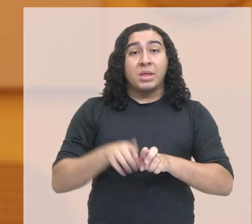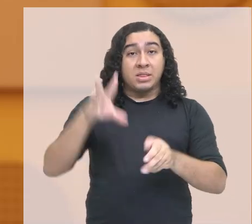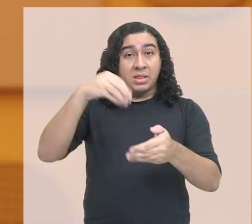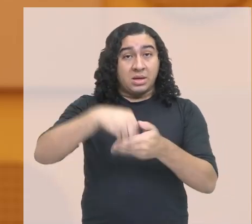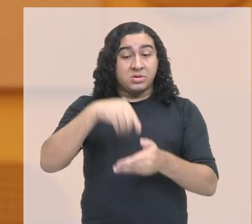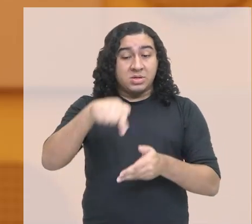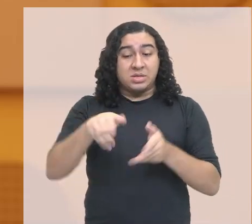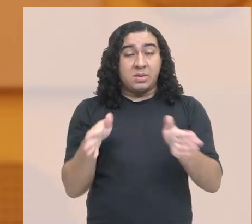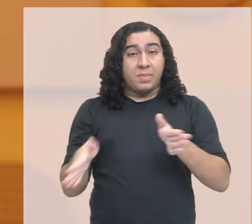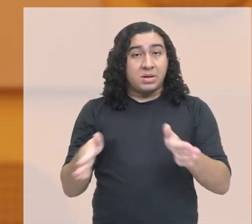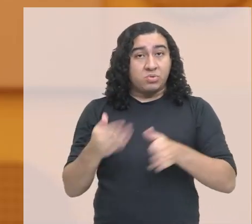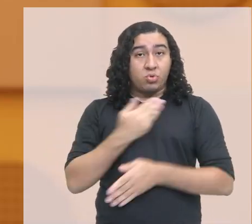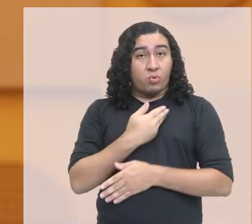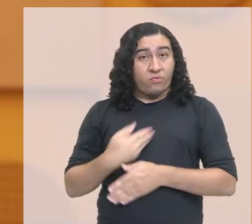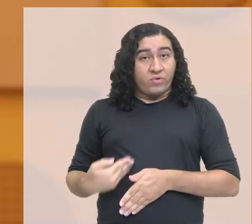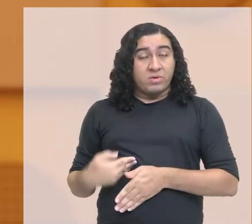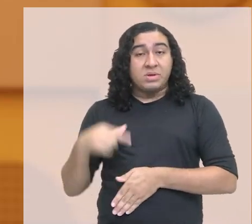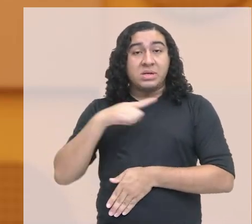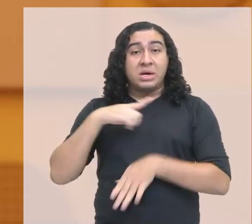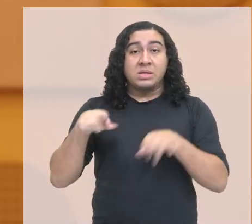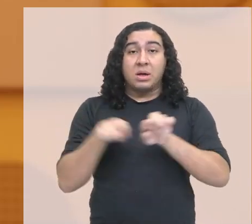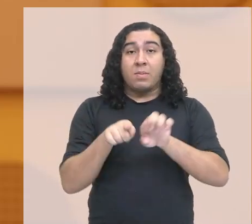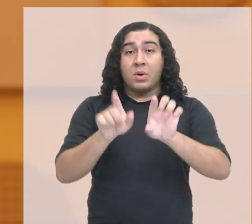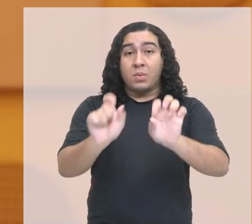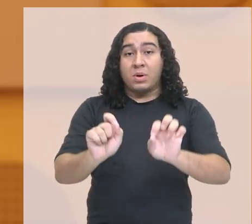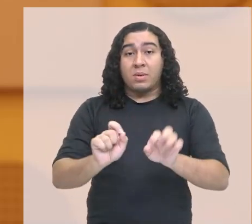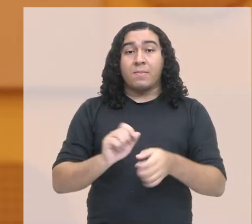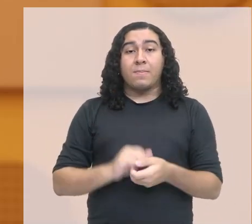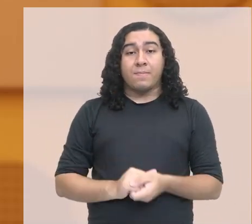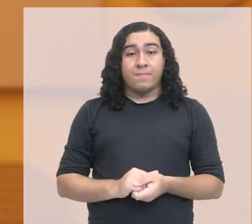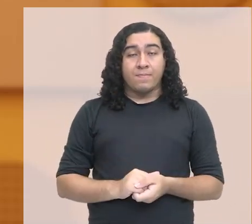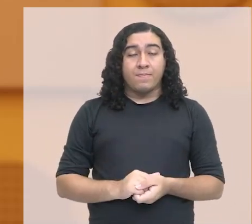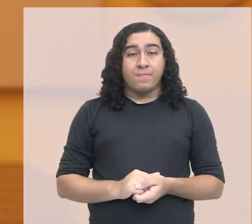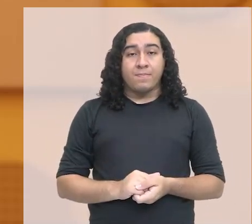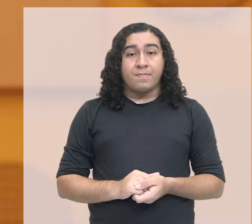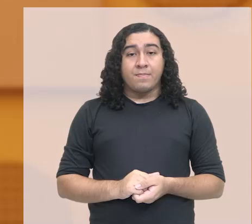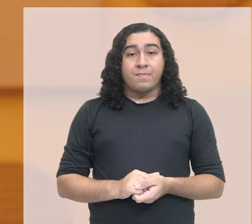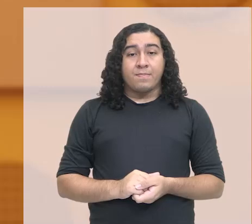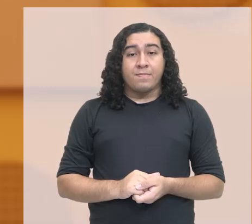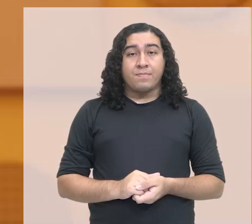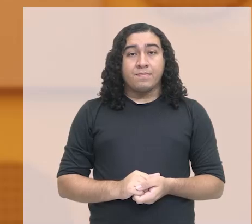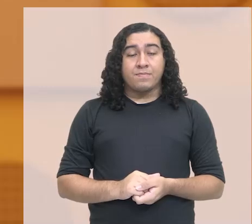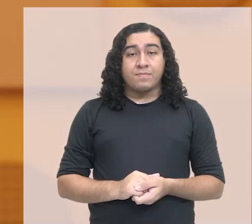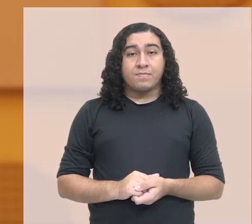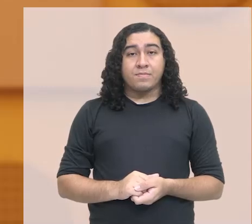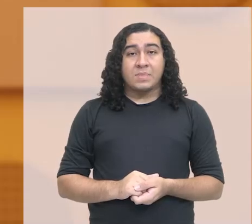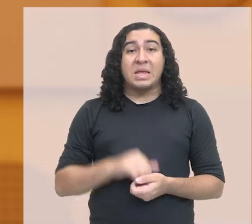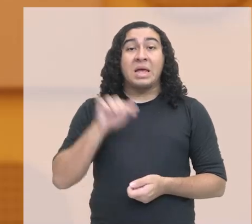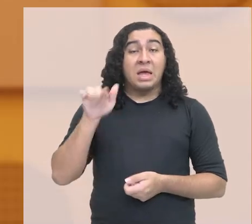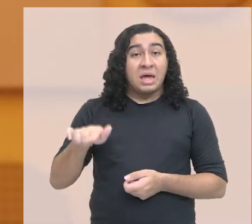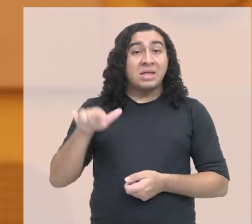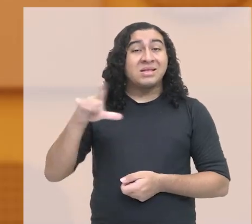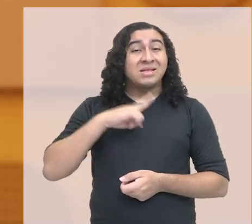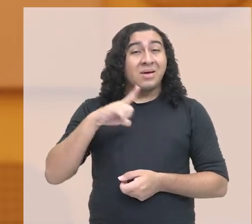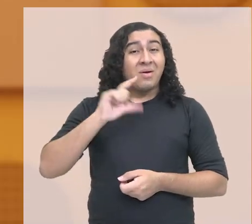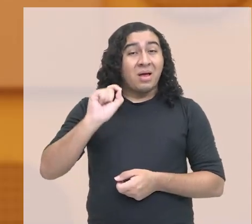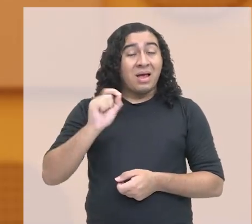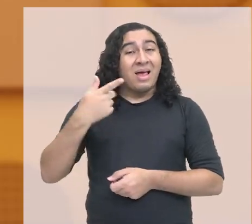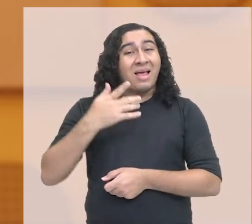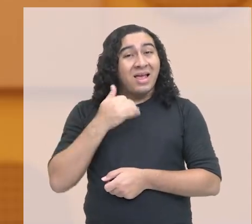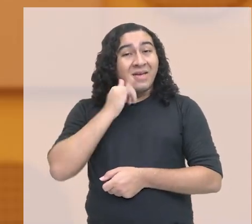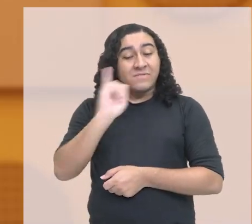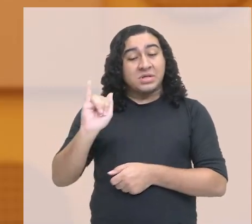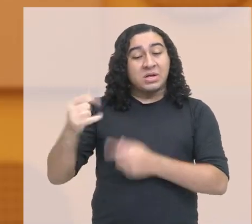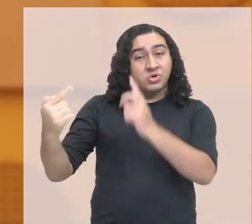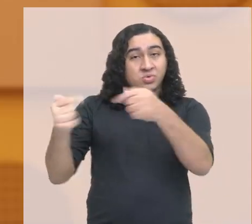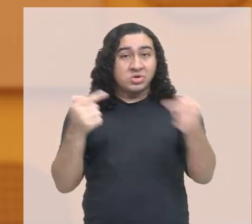governo Collor, você ainda vai ter o quê? Justamente aquilo que ele tanto discursou contra, que é